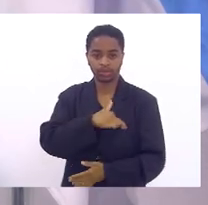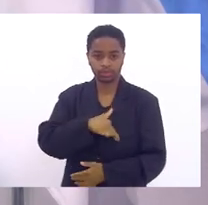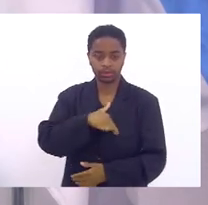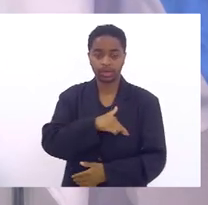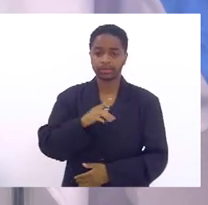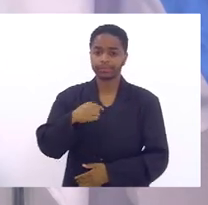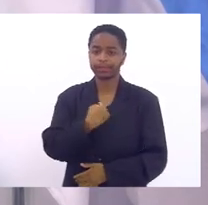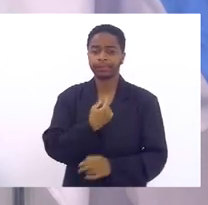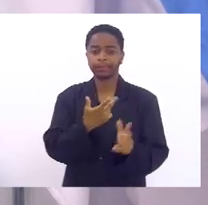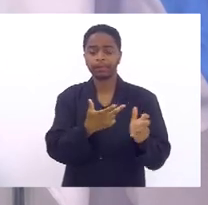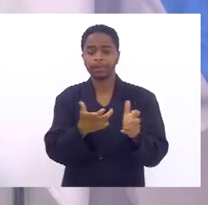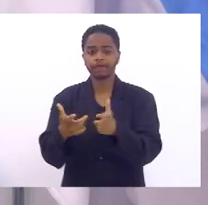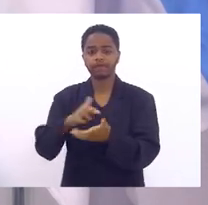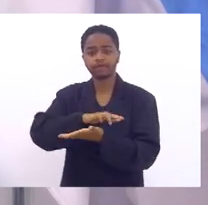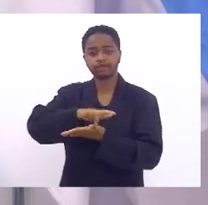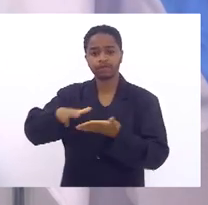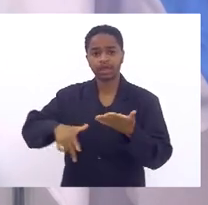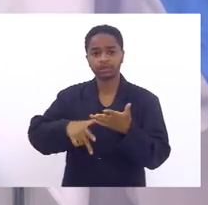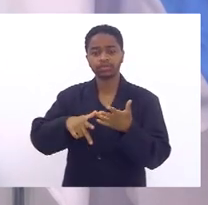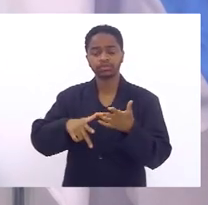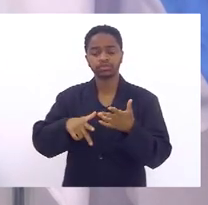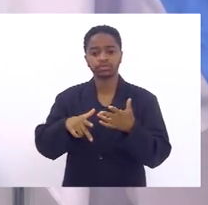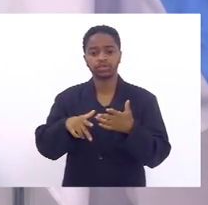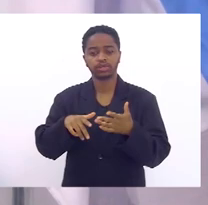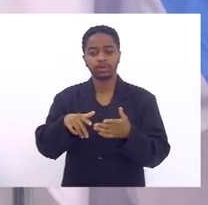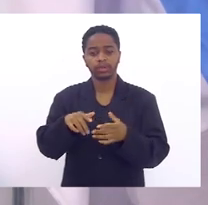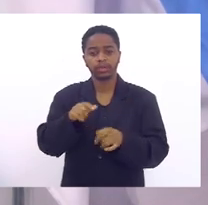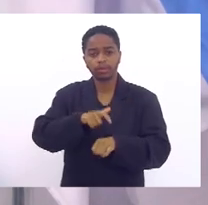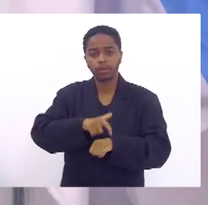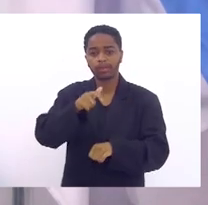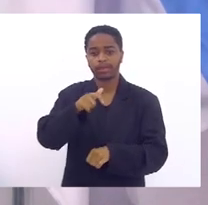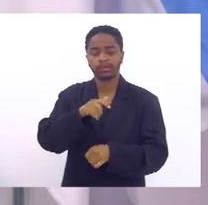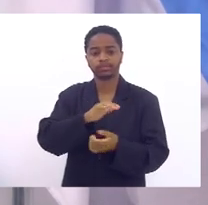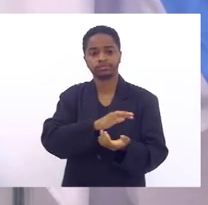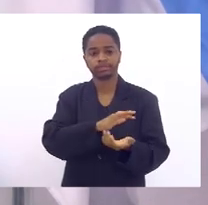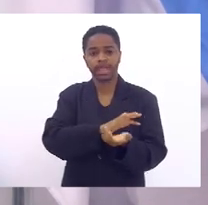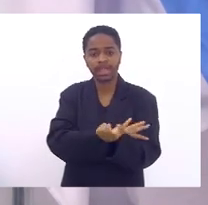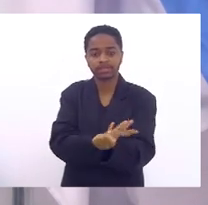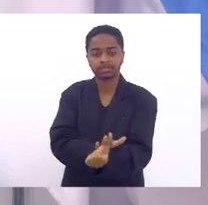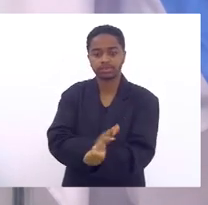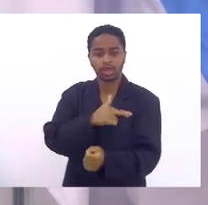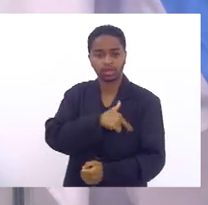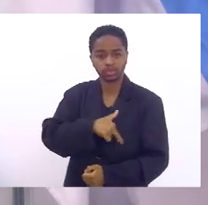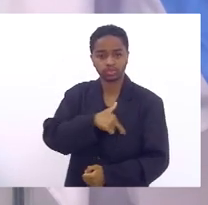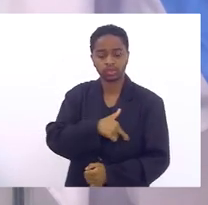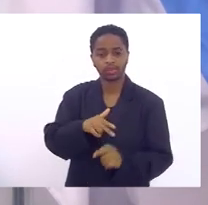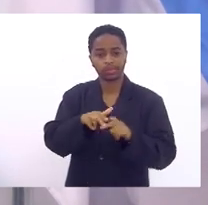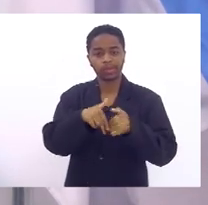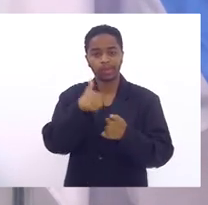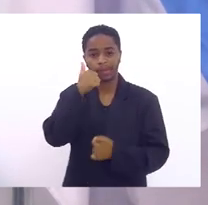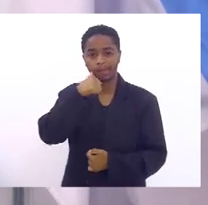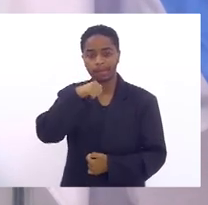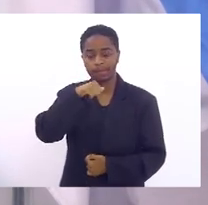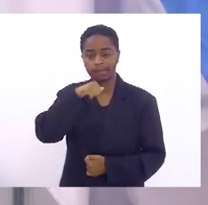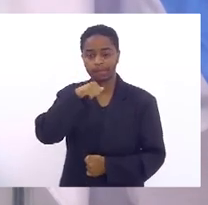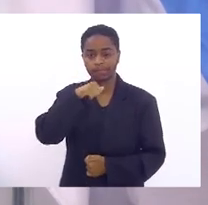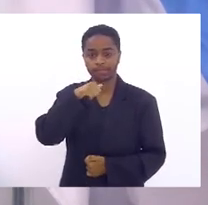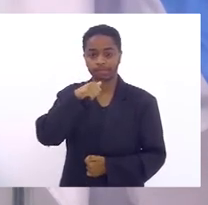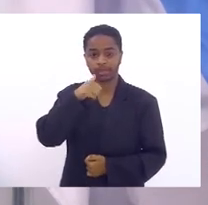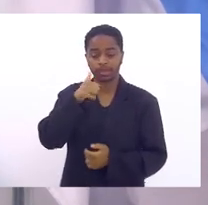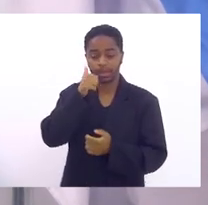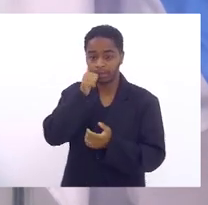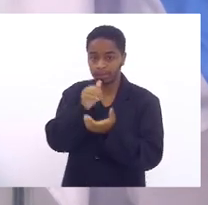muitos casos de racismo religioso com mães de Santo completamente violentadas e